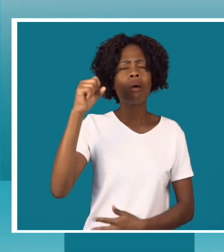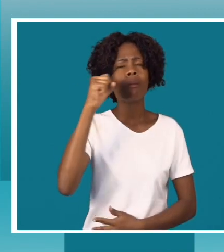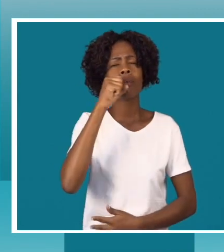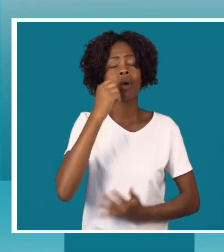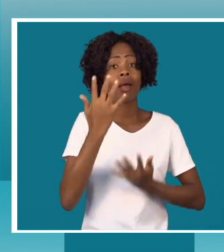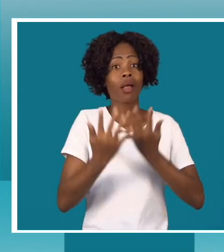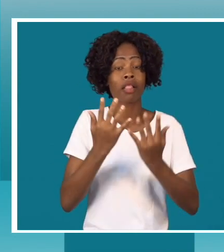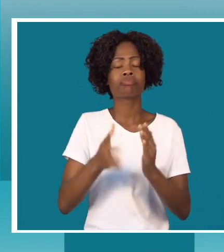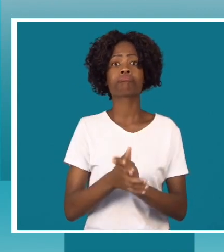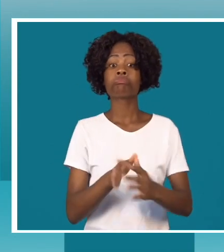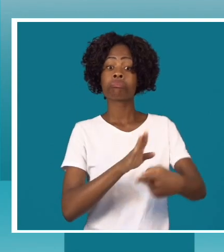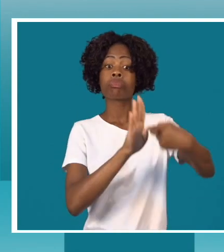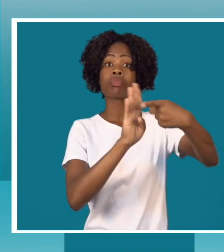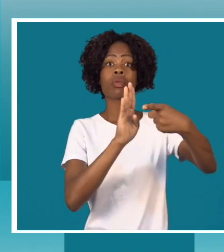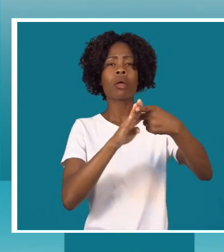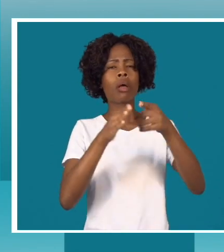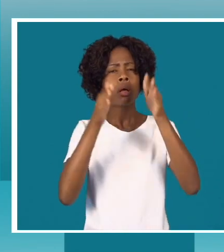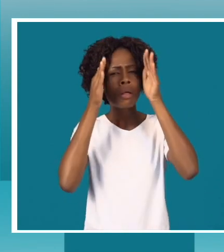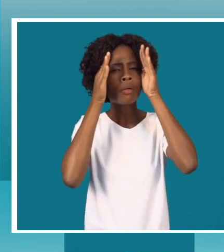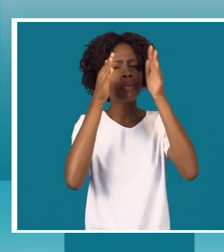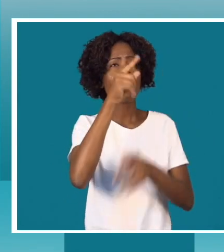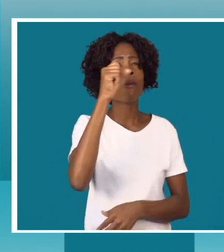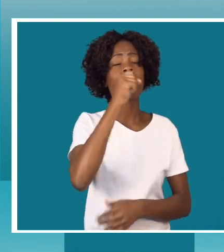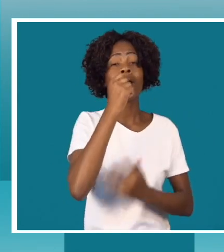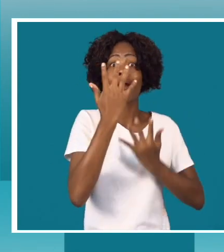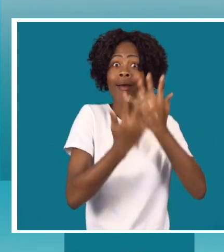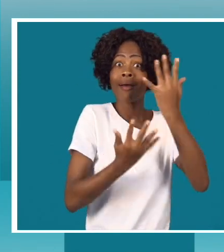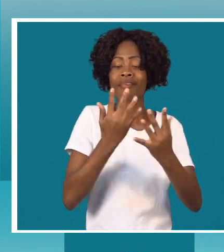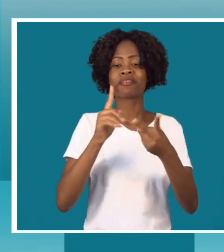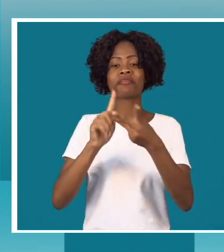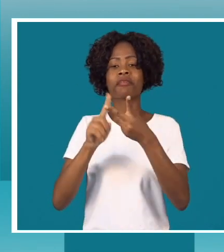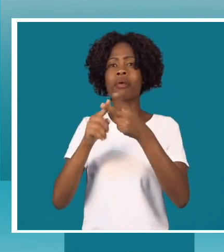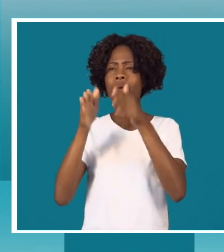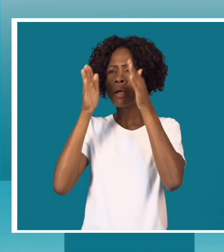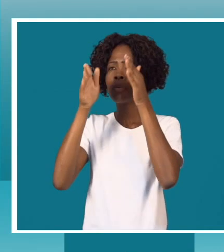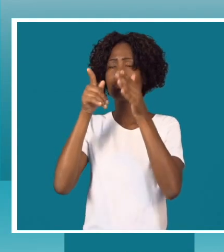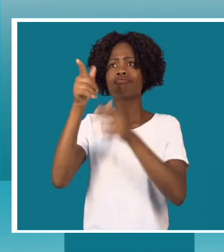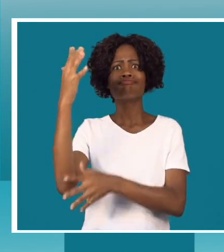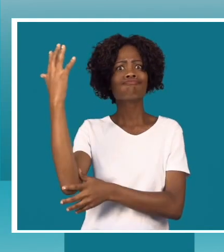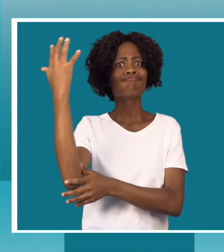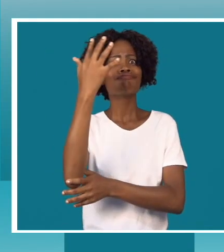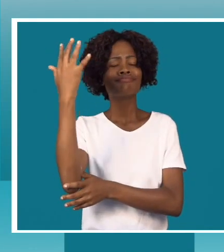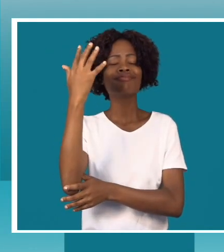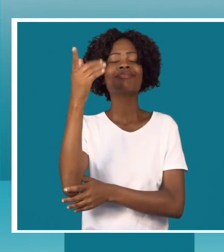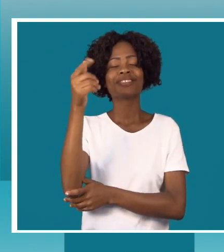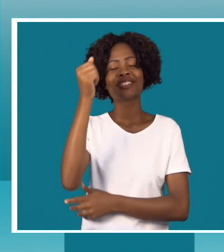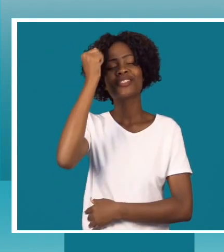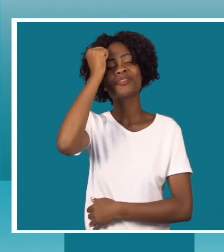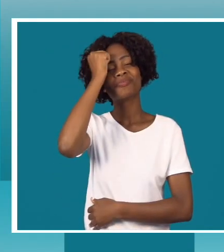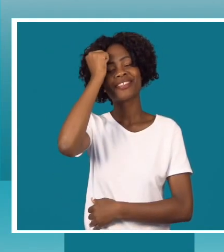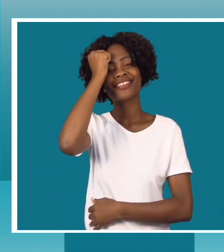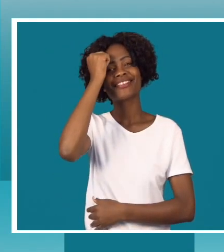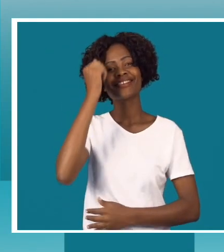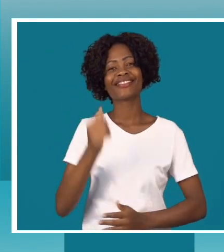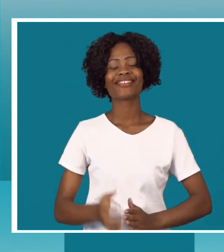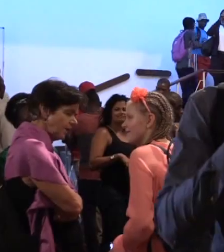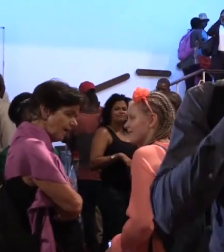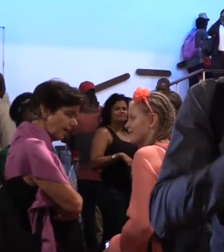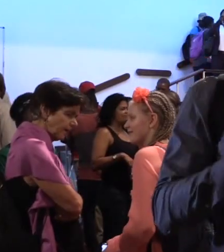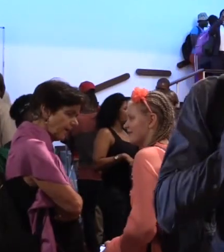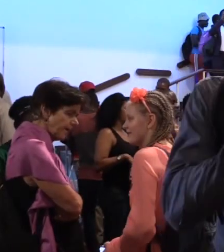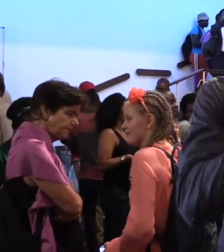ocorreram. Tanto para o músico, quanto para a plateia, aquele foi um momento memorável.